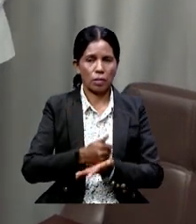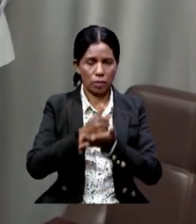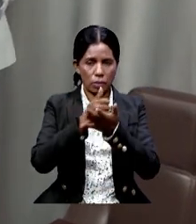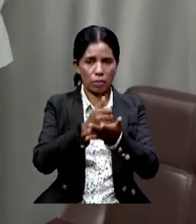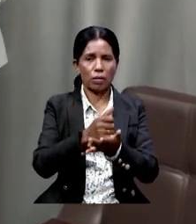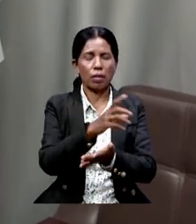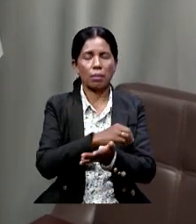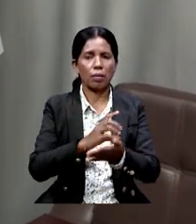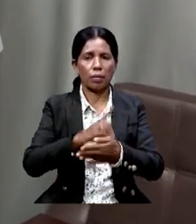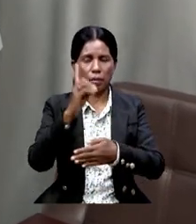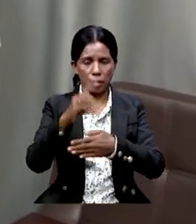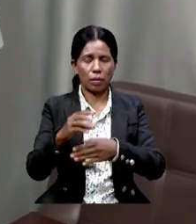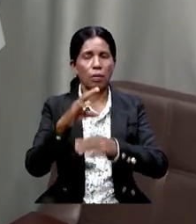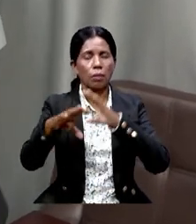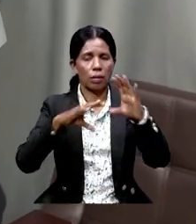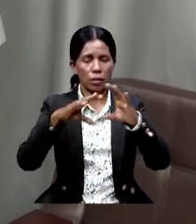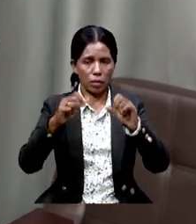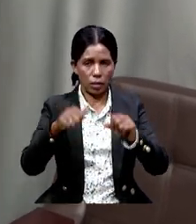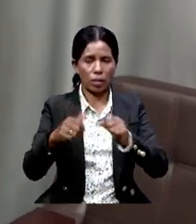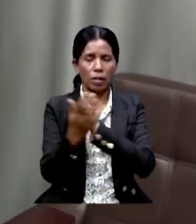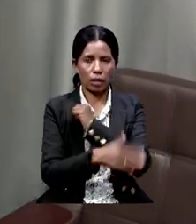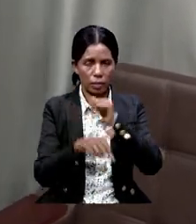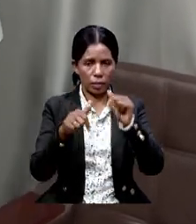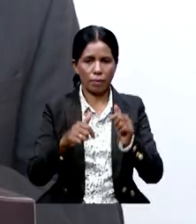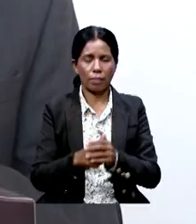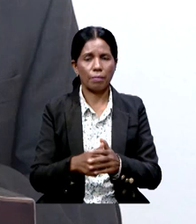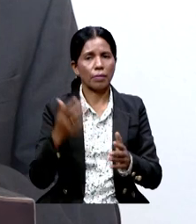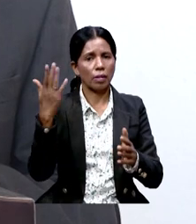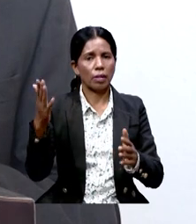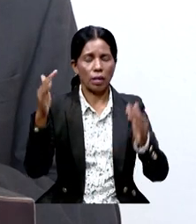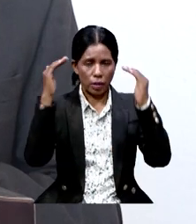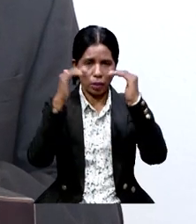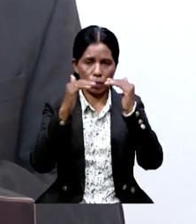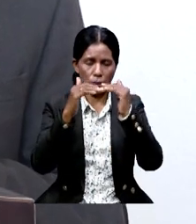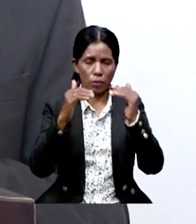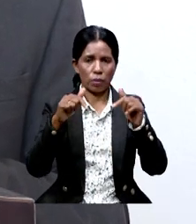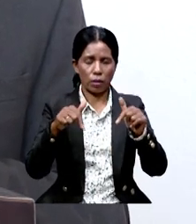dia kliutan setor comunicação e railaran. Iha encontro ida ne, kuli aituan konaba